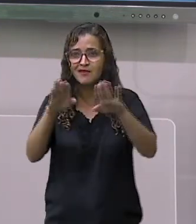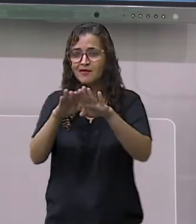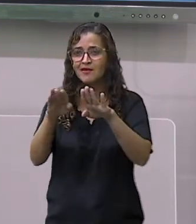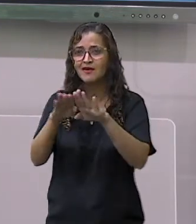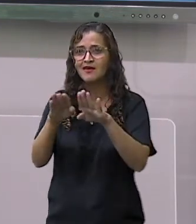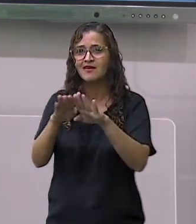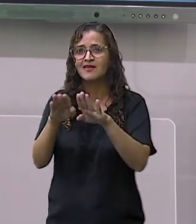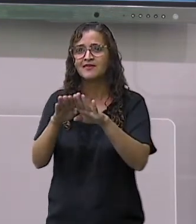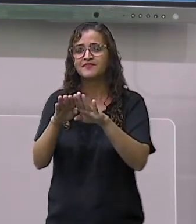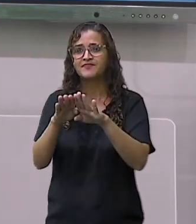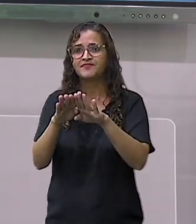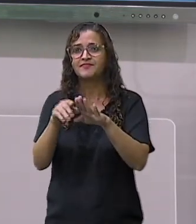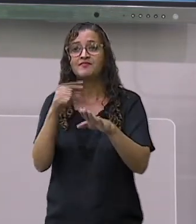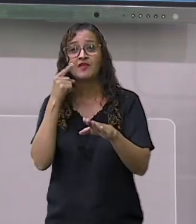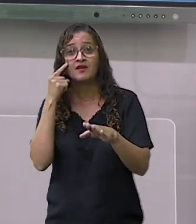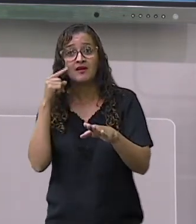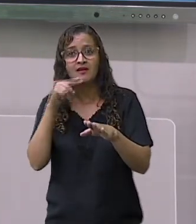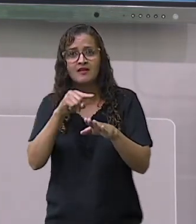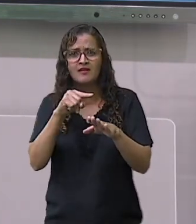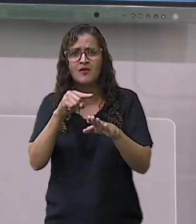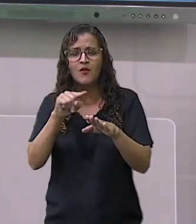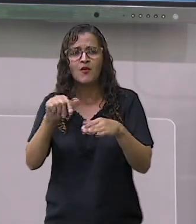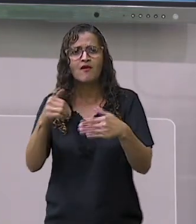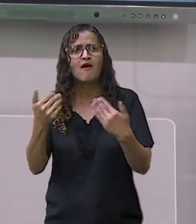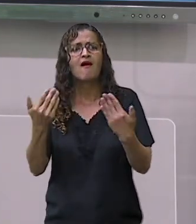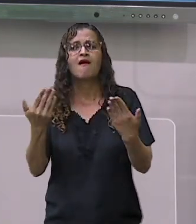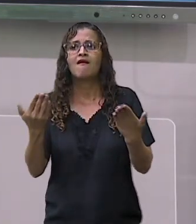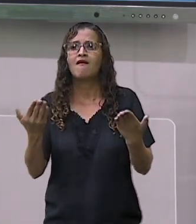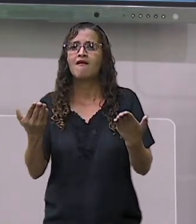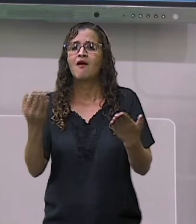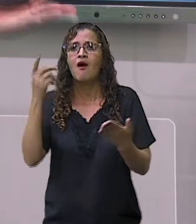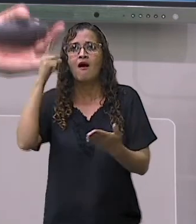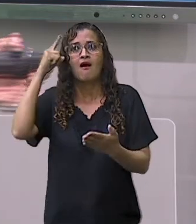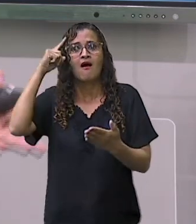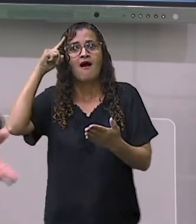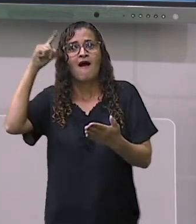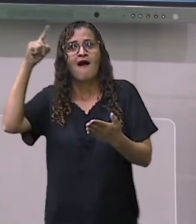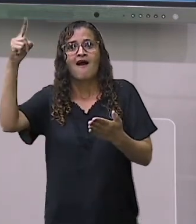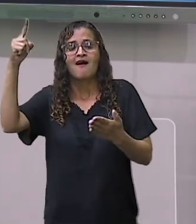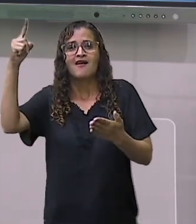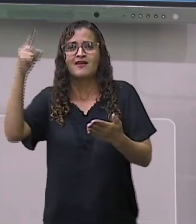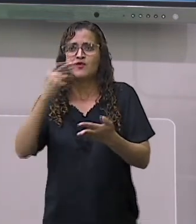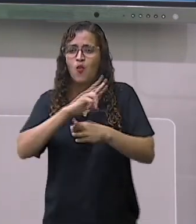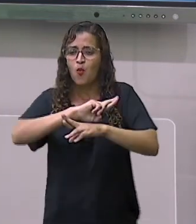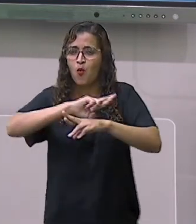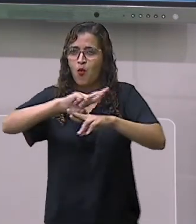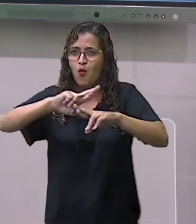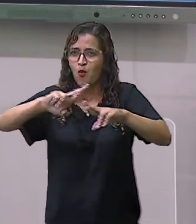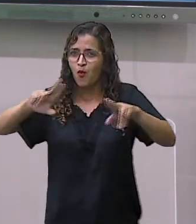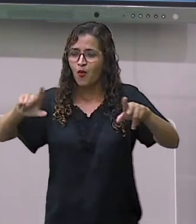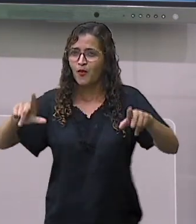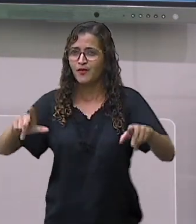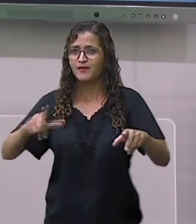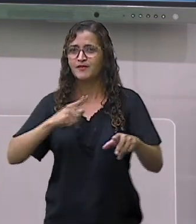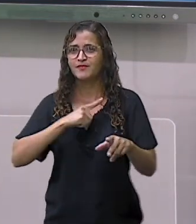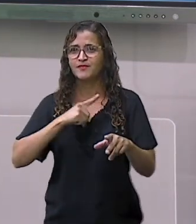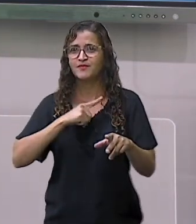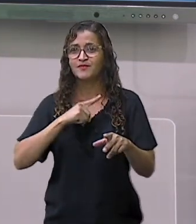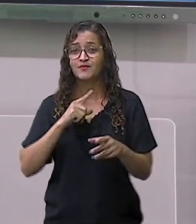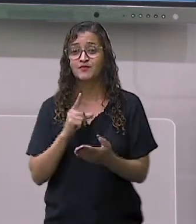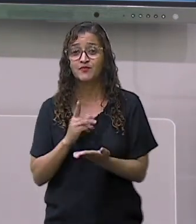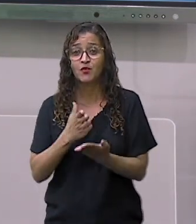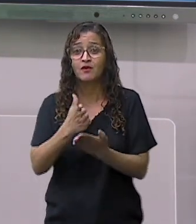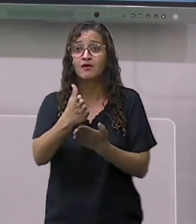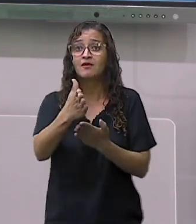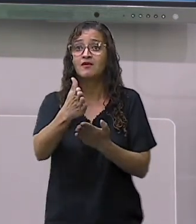Vai limitando essa margem de ideias, de várias coisas, a uma direção